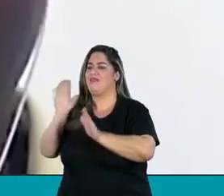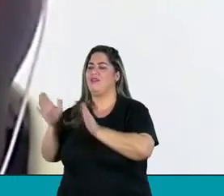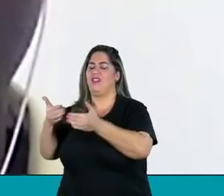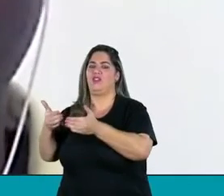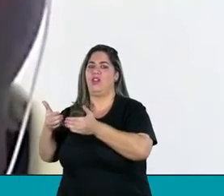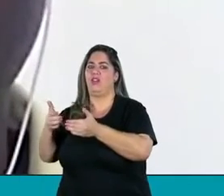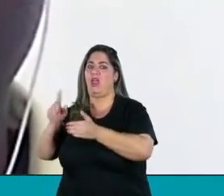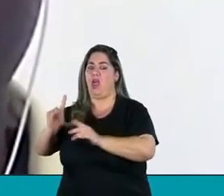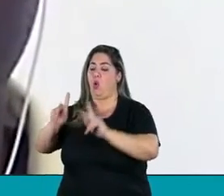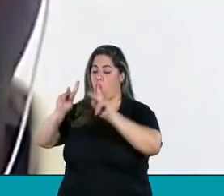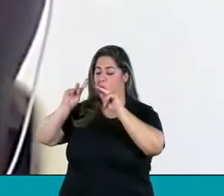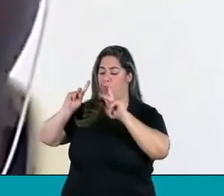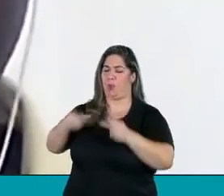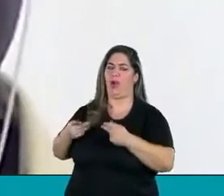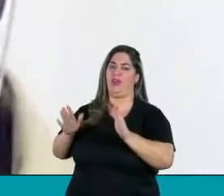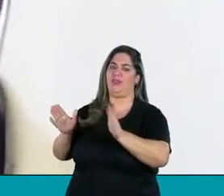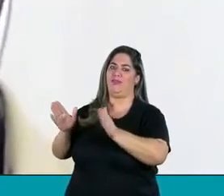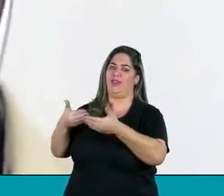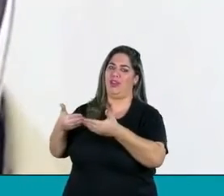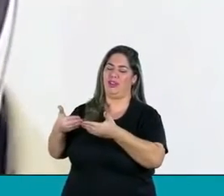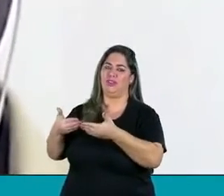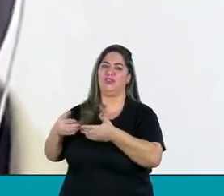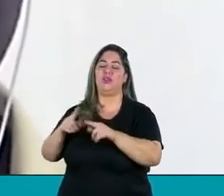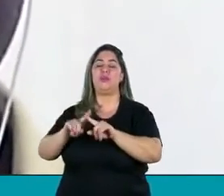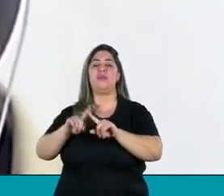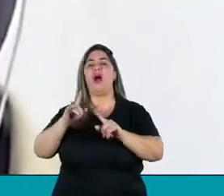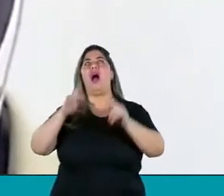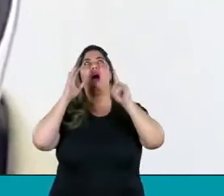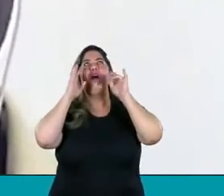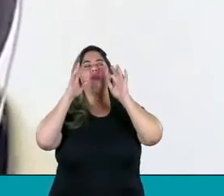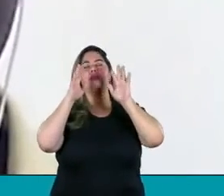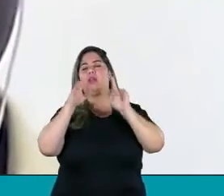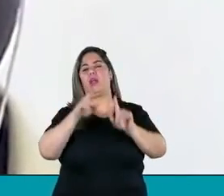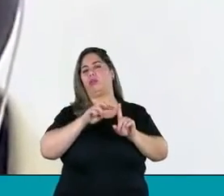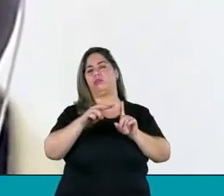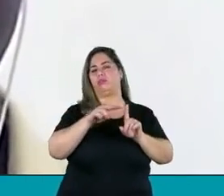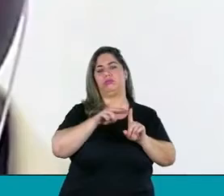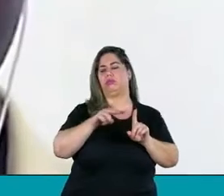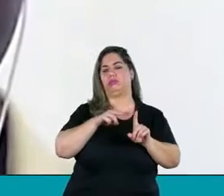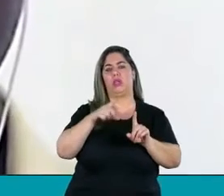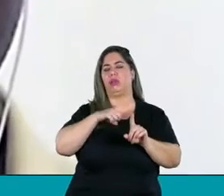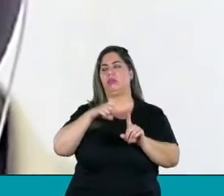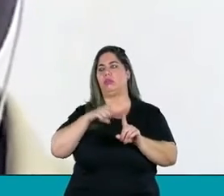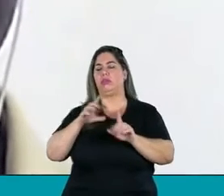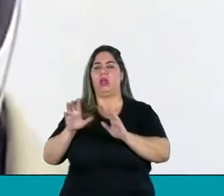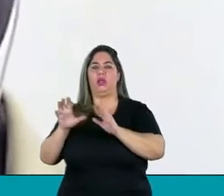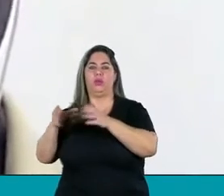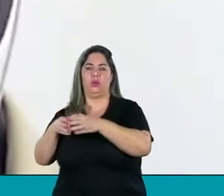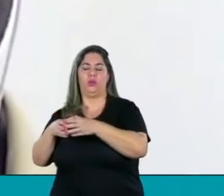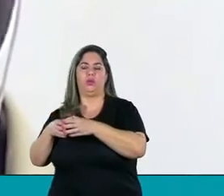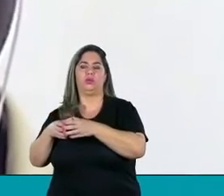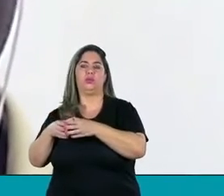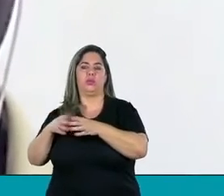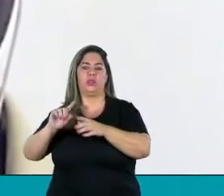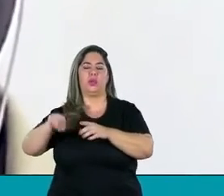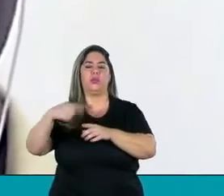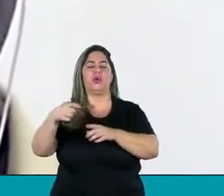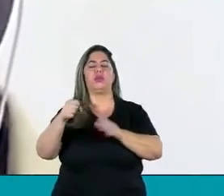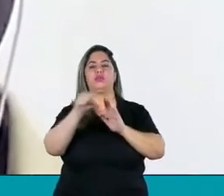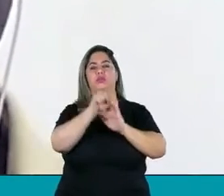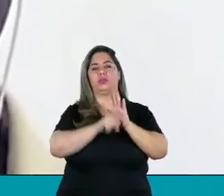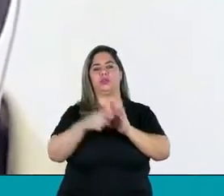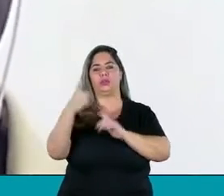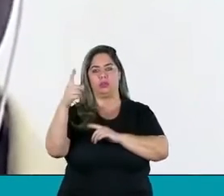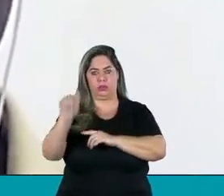si. Contudo, não há uma determinação teórica do ponto de vista da racionalidade científica pós-século